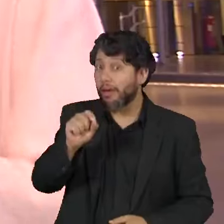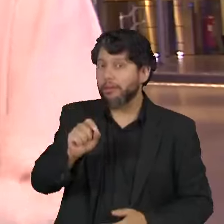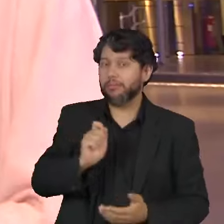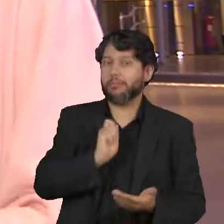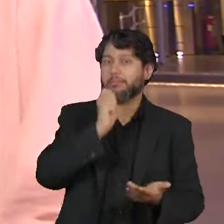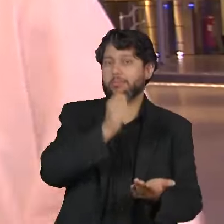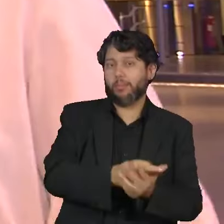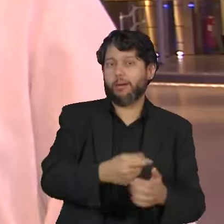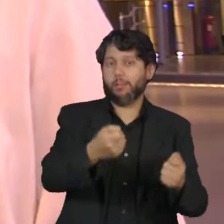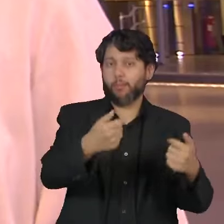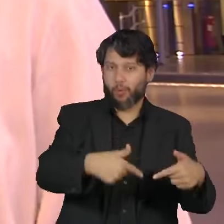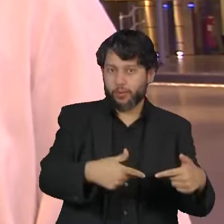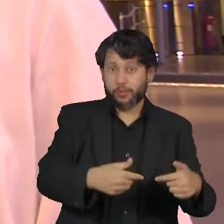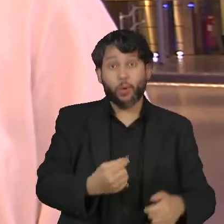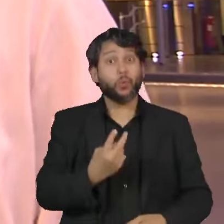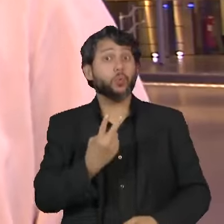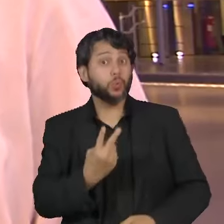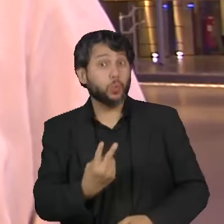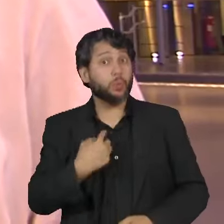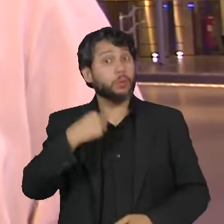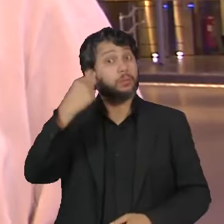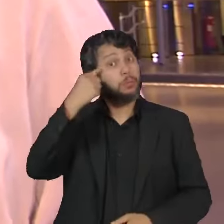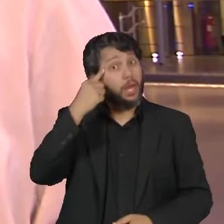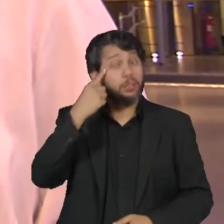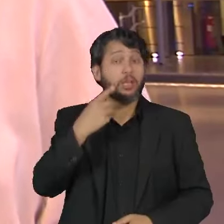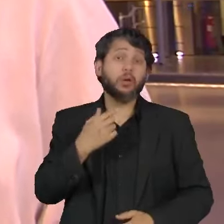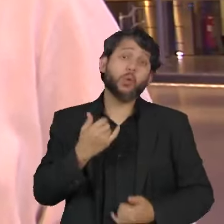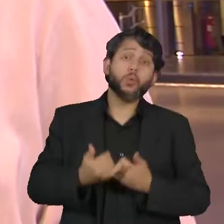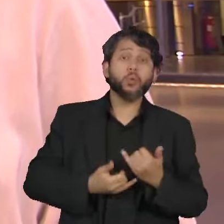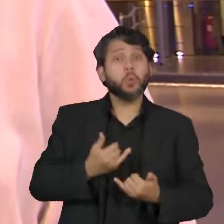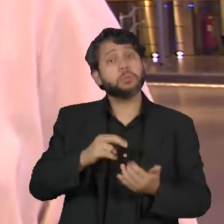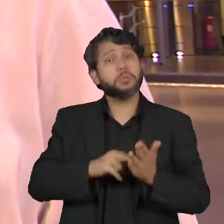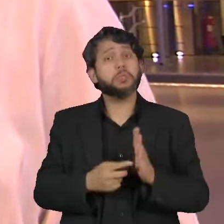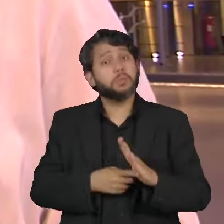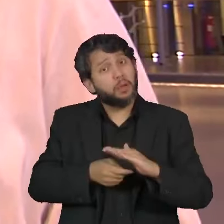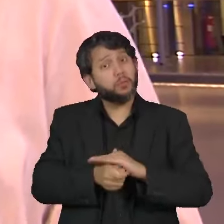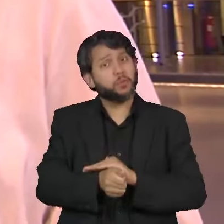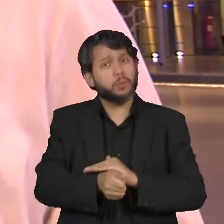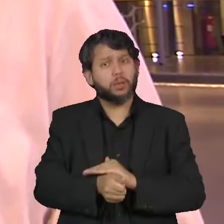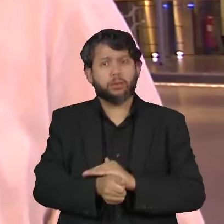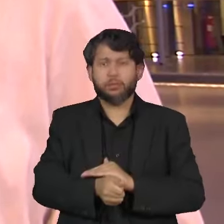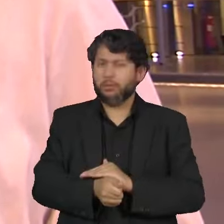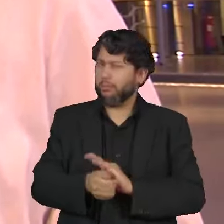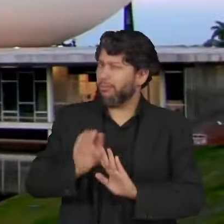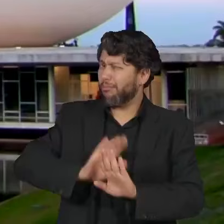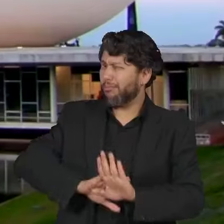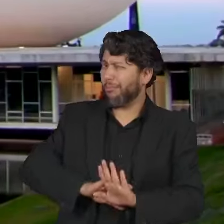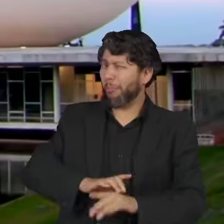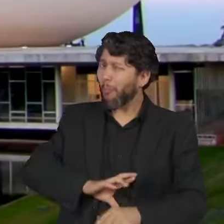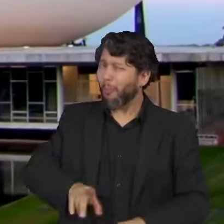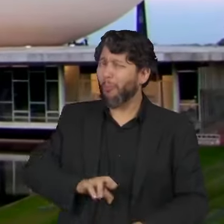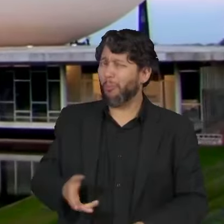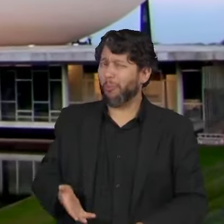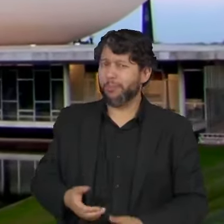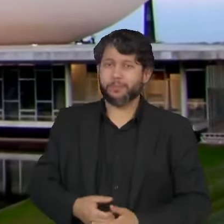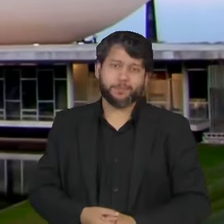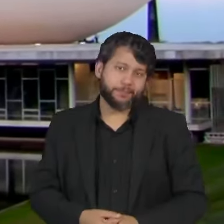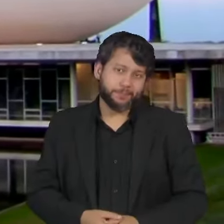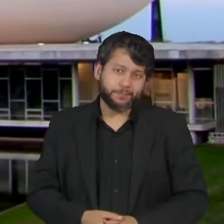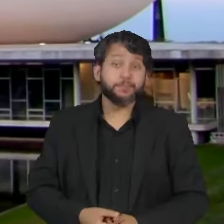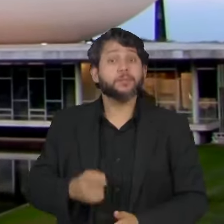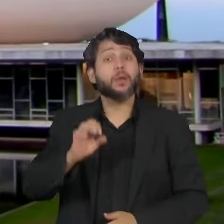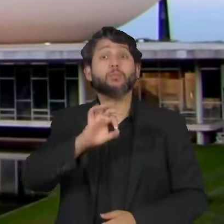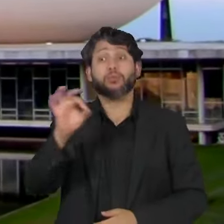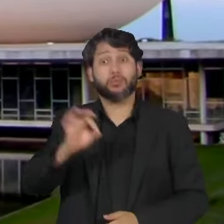apostas, 2 consideram o jogo uma forma de investimento. Embora não seja. Percentuais que